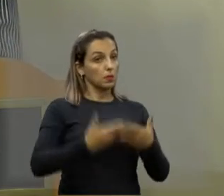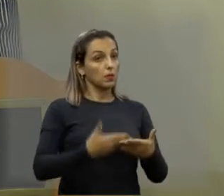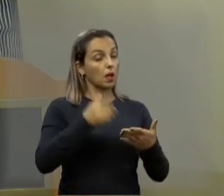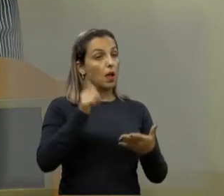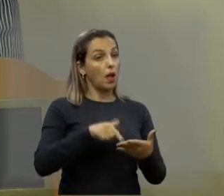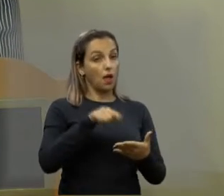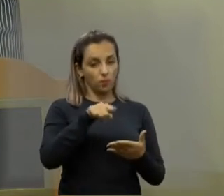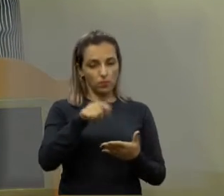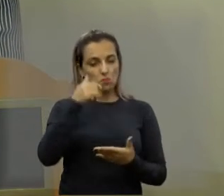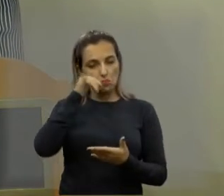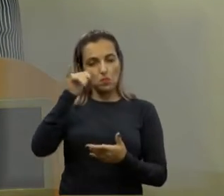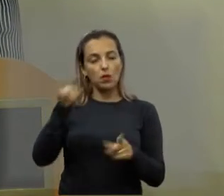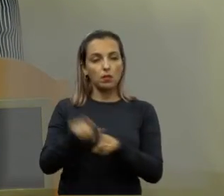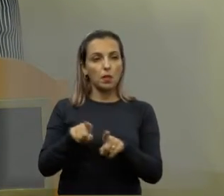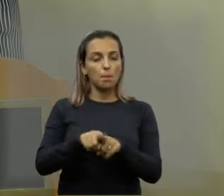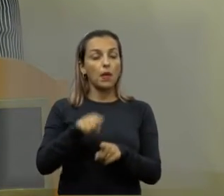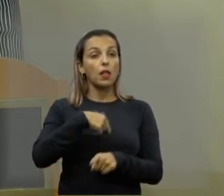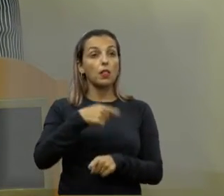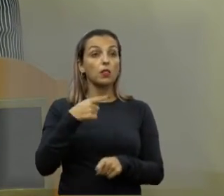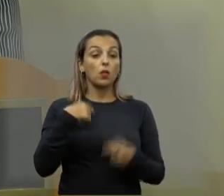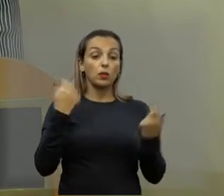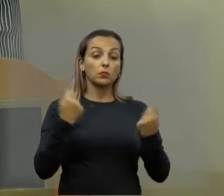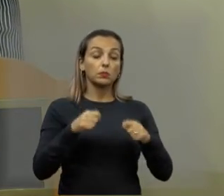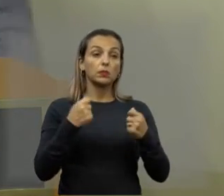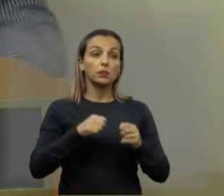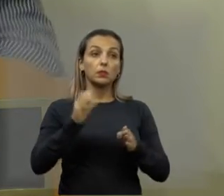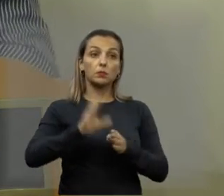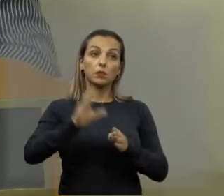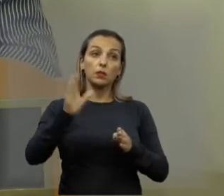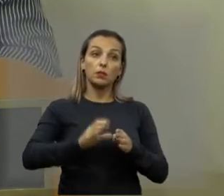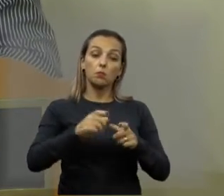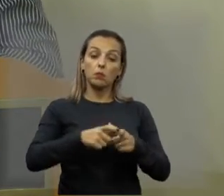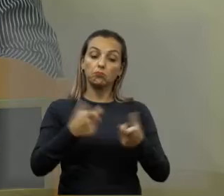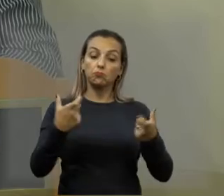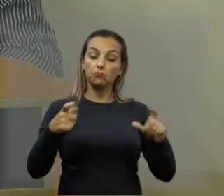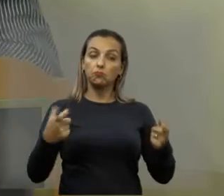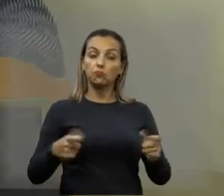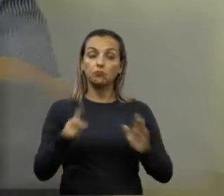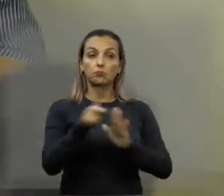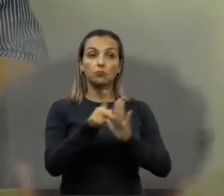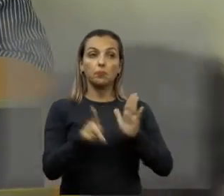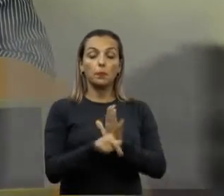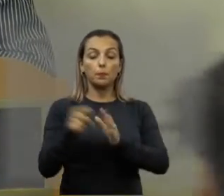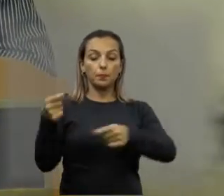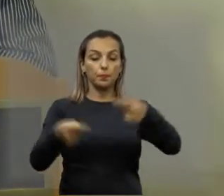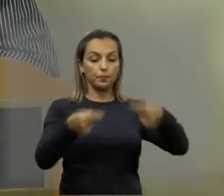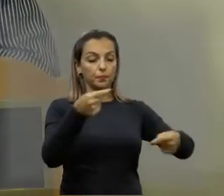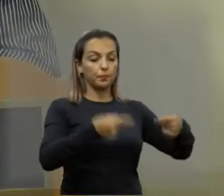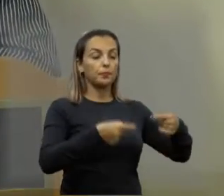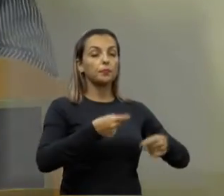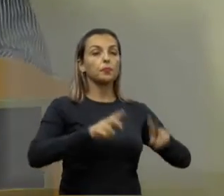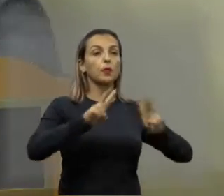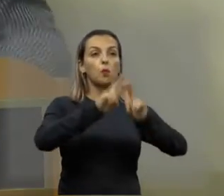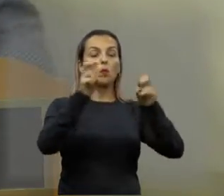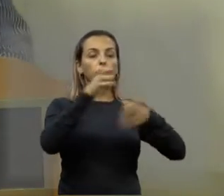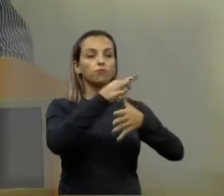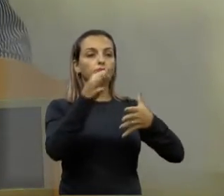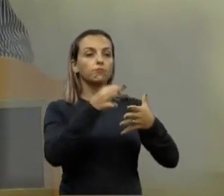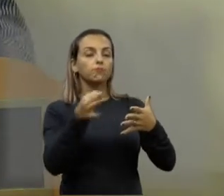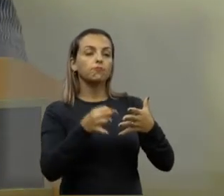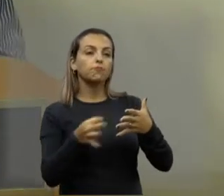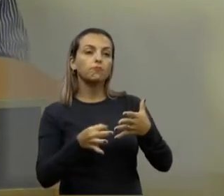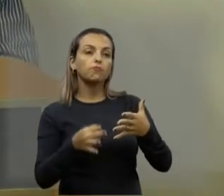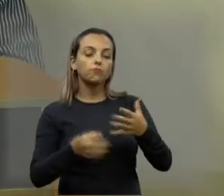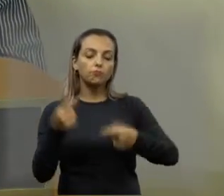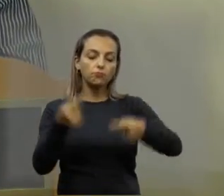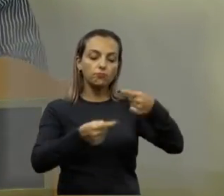ele pelo ser também o presente que eu acho que a gente deve fazer essa casa essa casa ficar grande nesse projeto de bater pegar as questões dos mais diversos